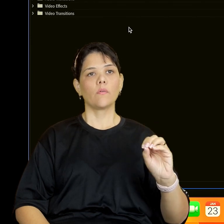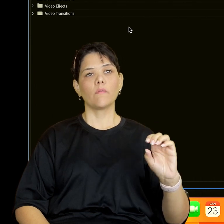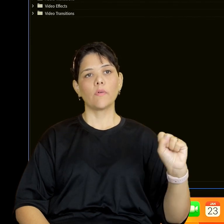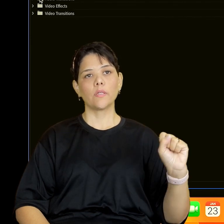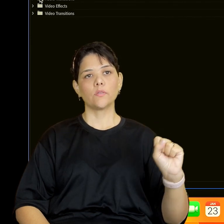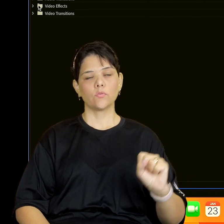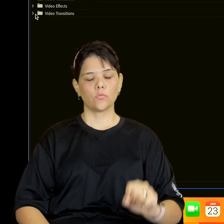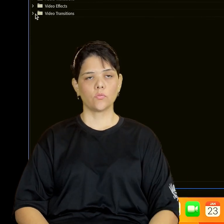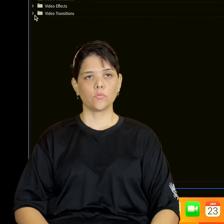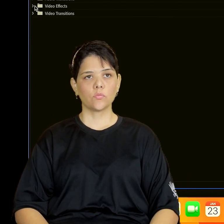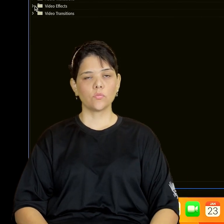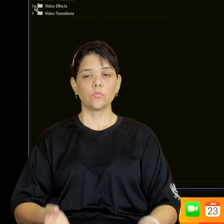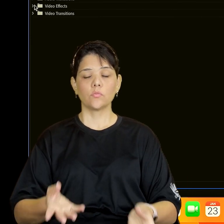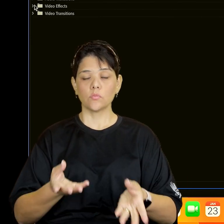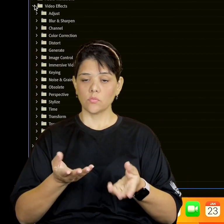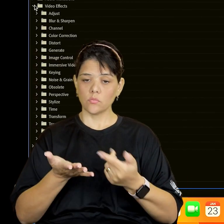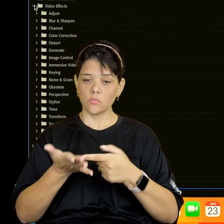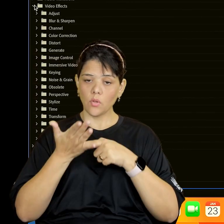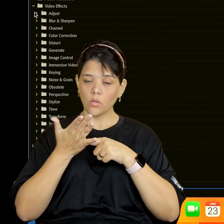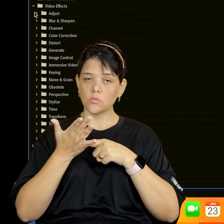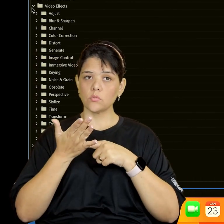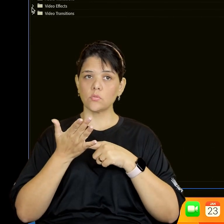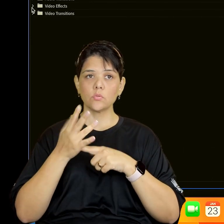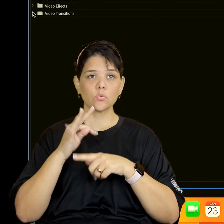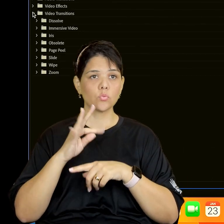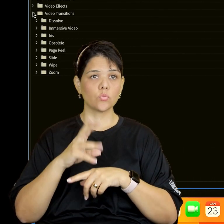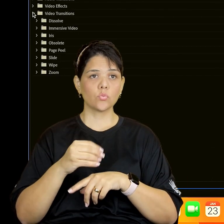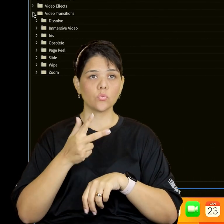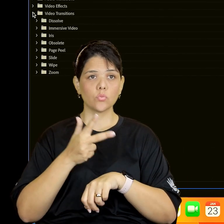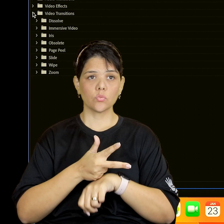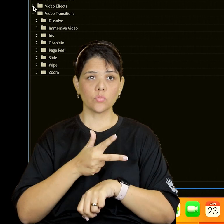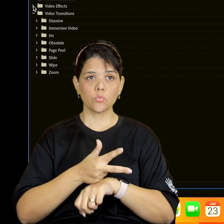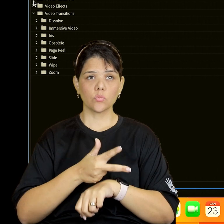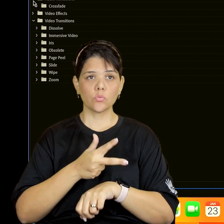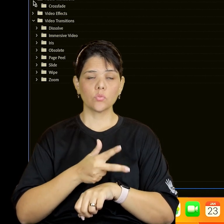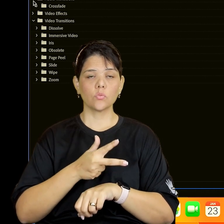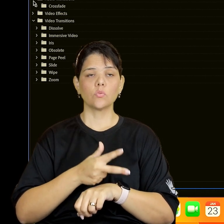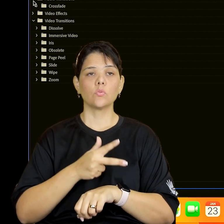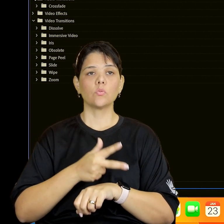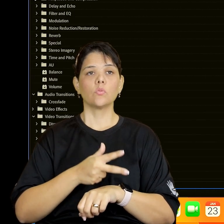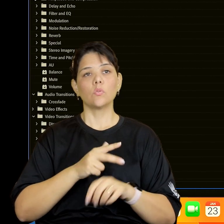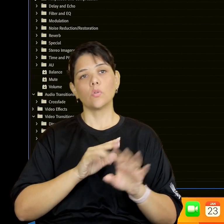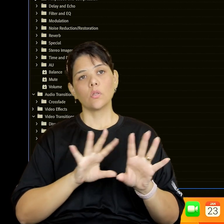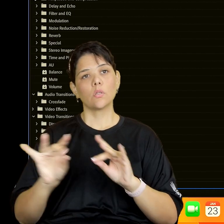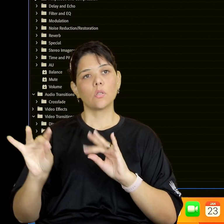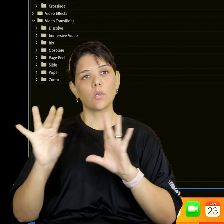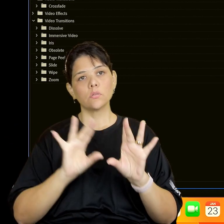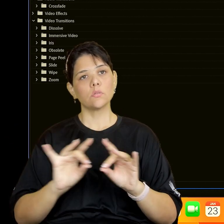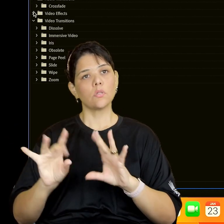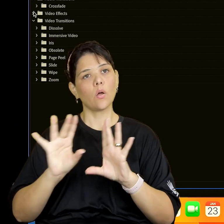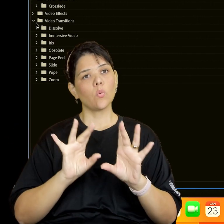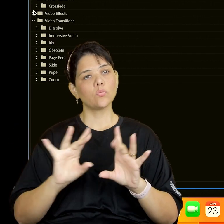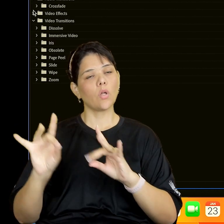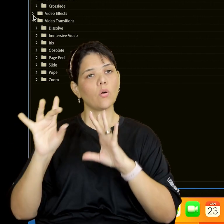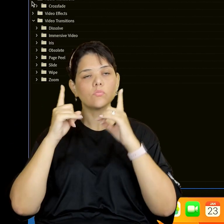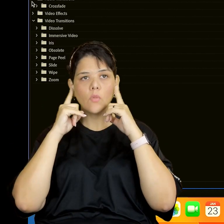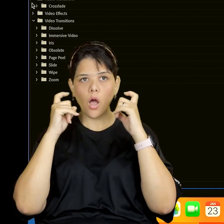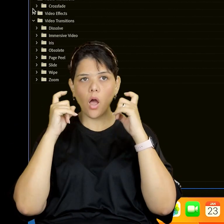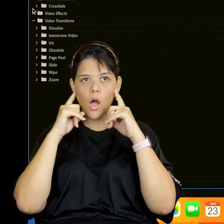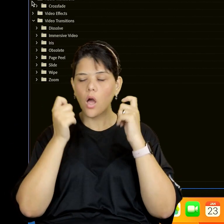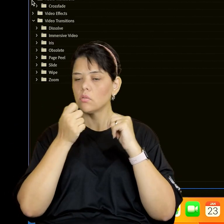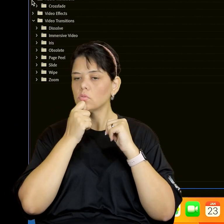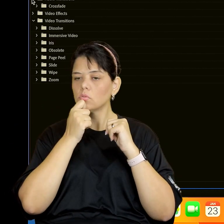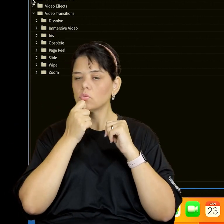beleza? Ele te dá todos os efeitos. Efeitos de vídeo, efeitos de transição, transição de áudio, efeito de áudio, presets